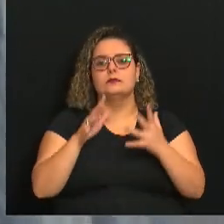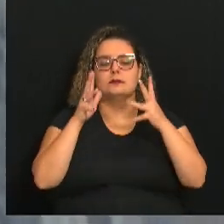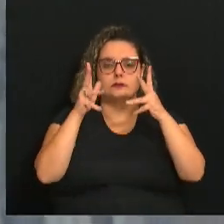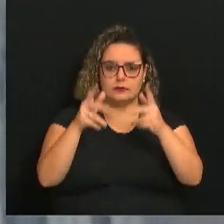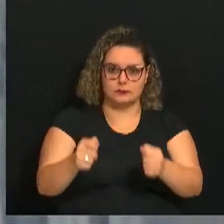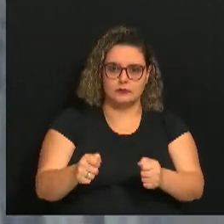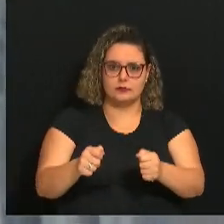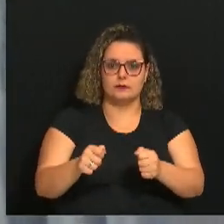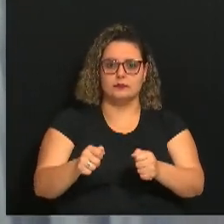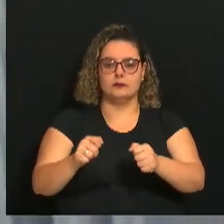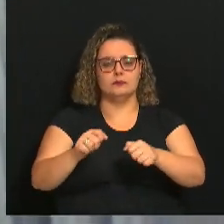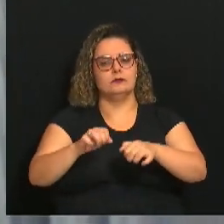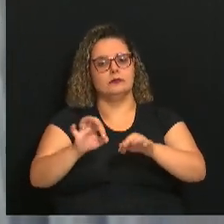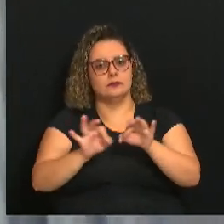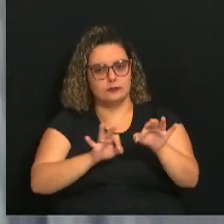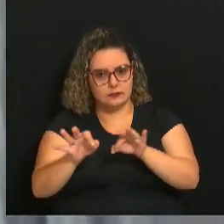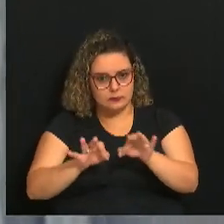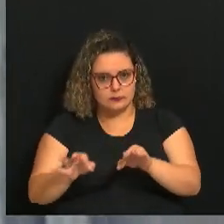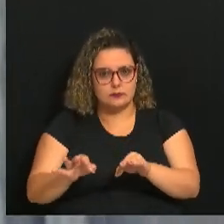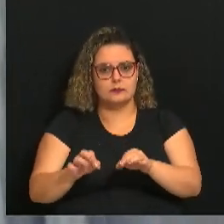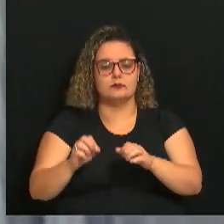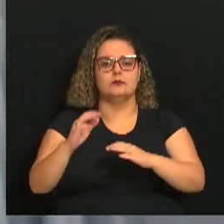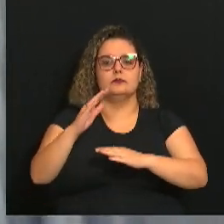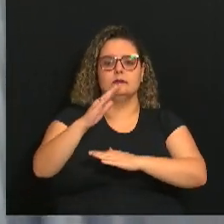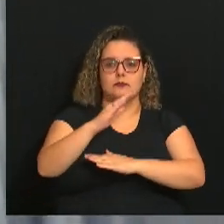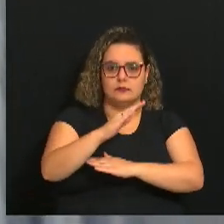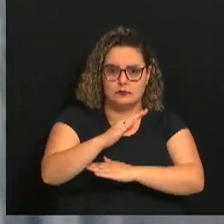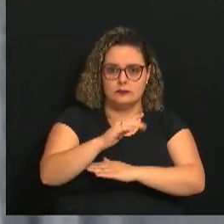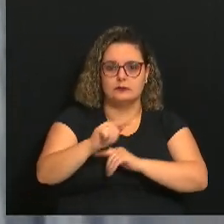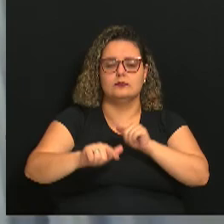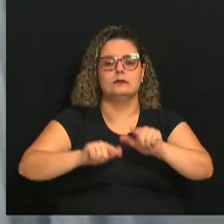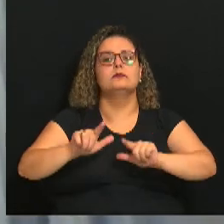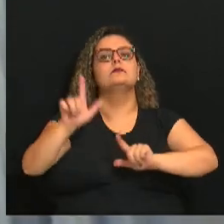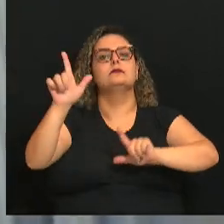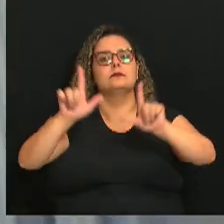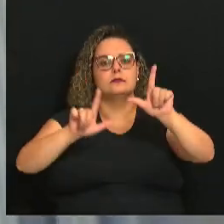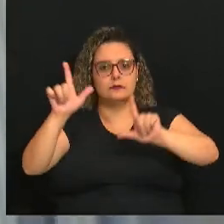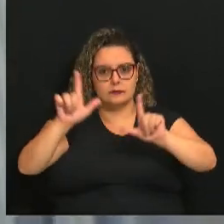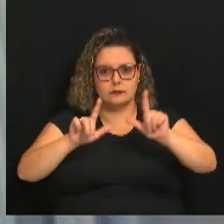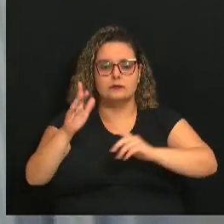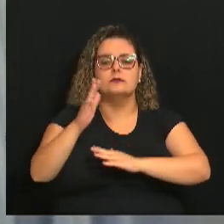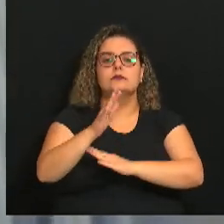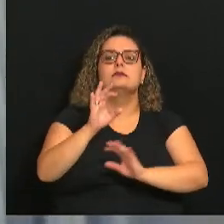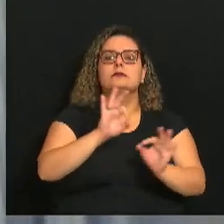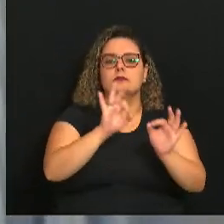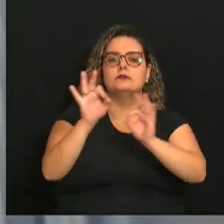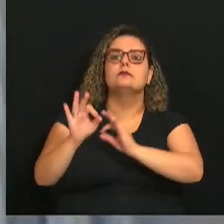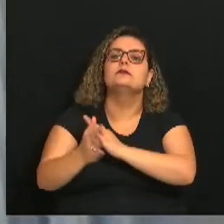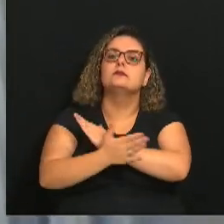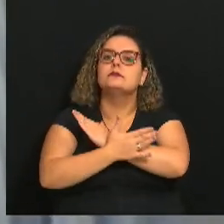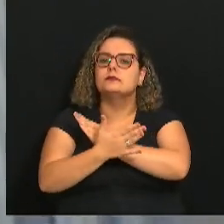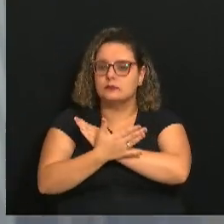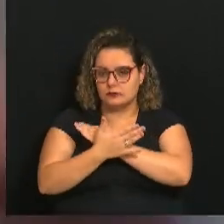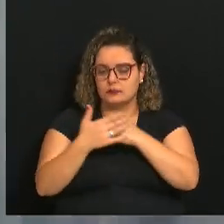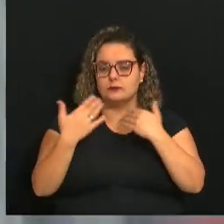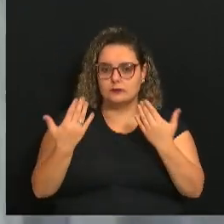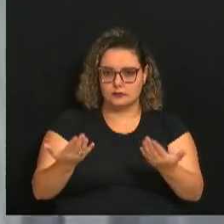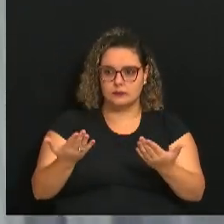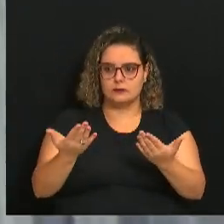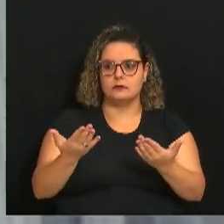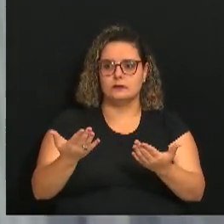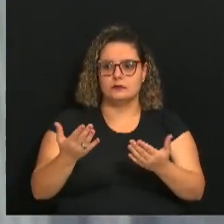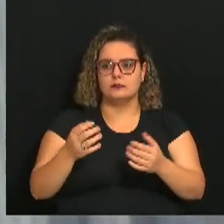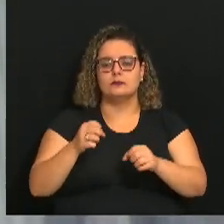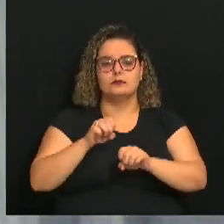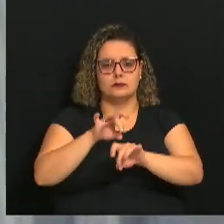cerimonial da Câmara, os trabalhadores da TV Câmara também que nos ajudaram bastante a poder